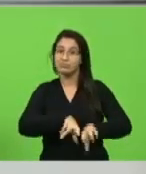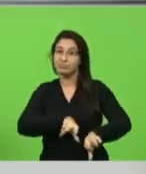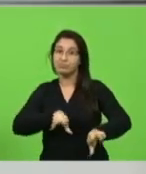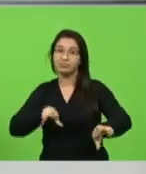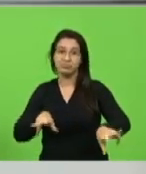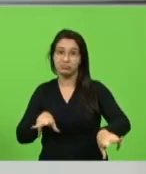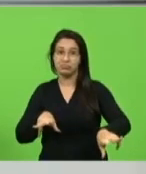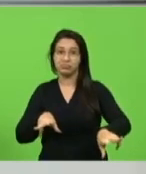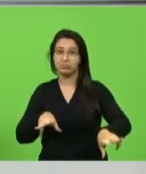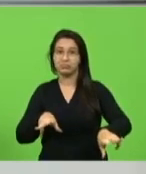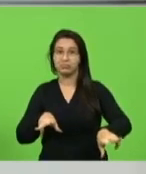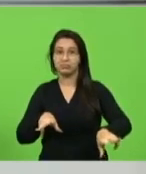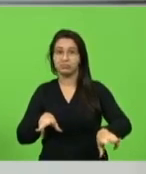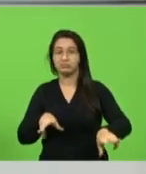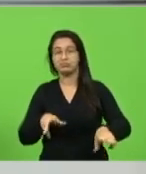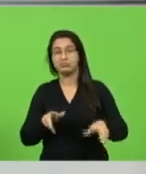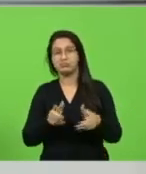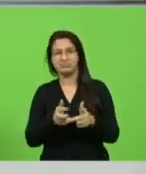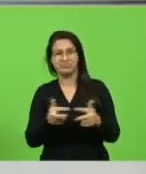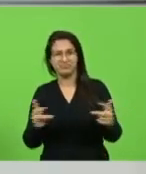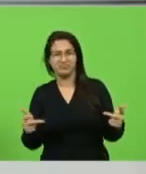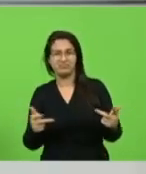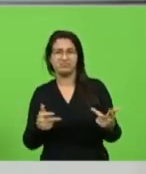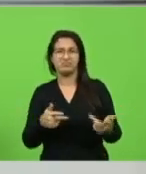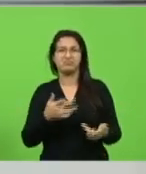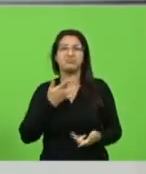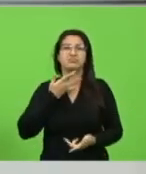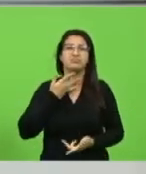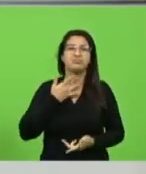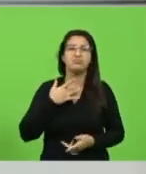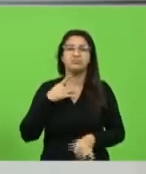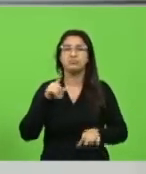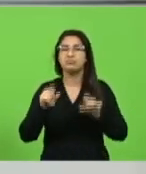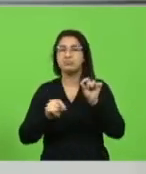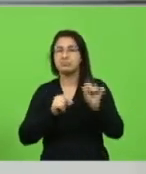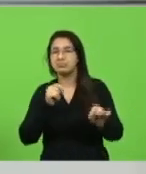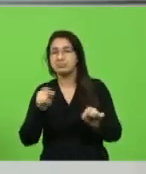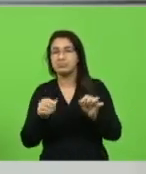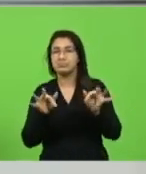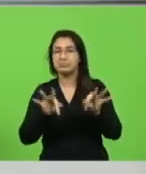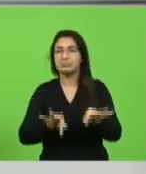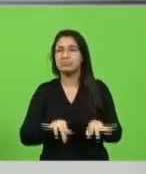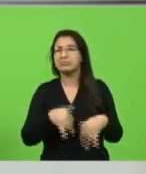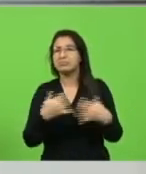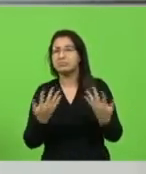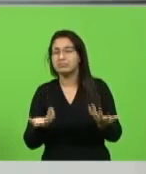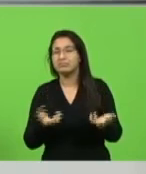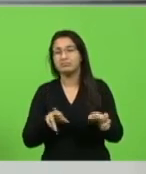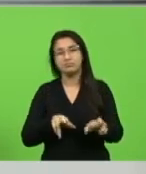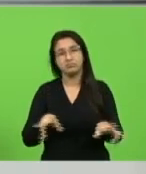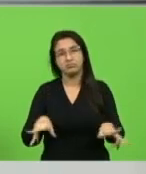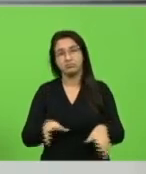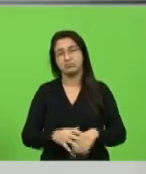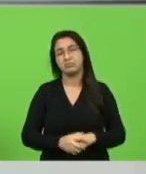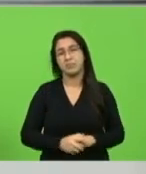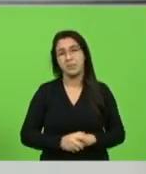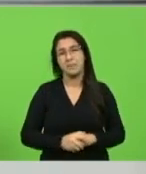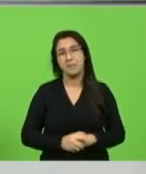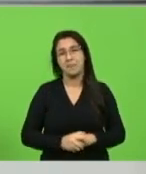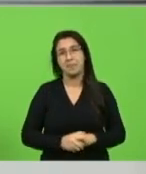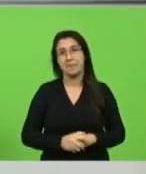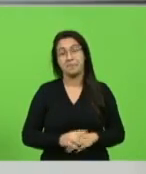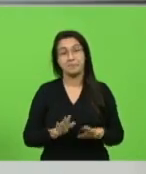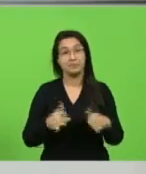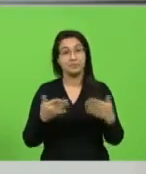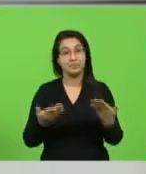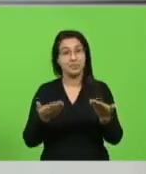sua natureza, o seu caráter, outra finalidade. Tanto assim é que o que lhes dá